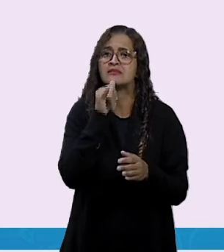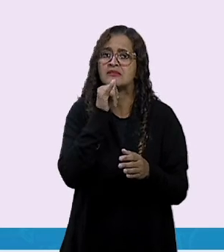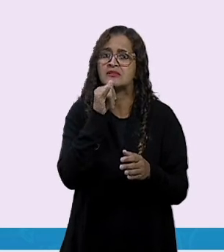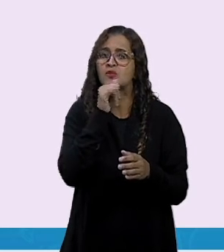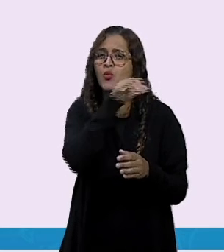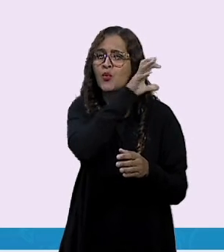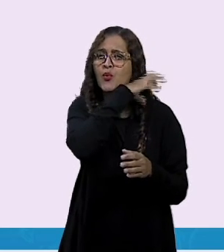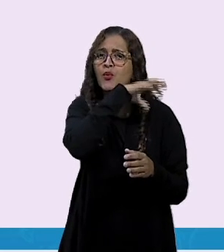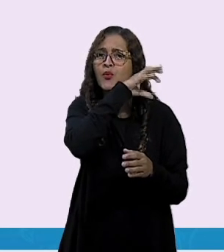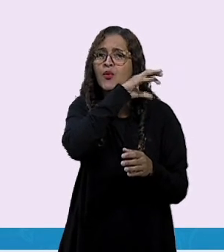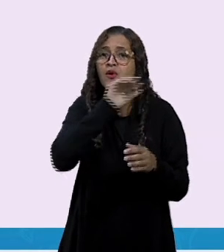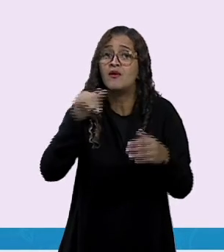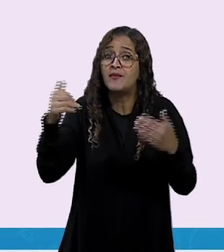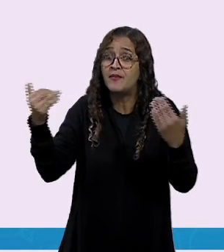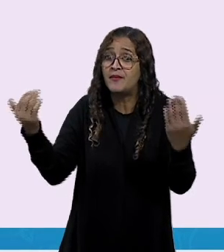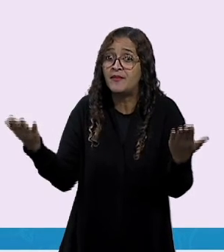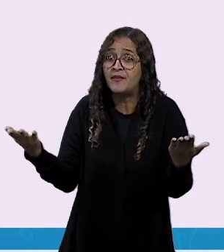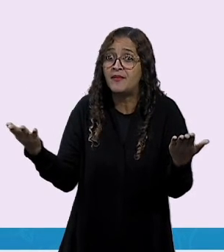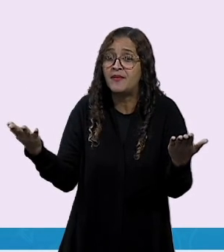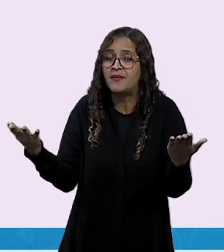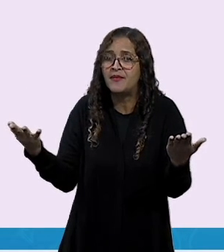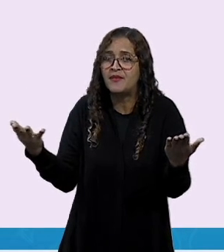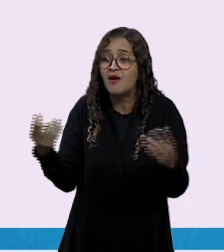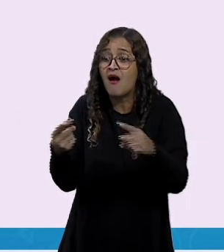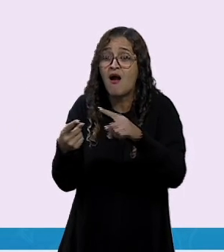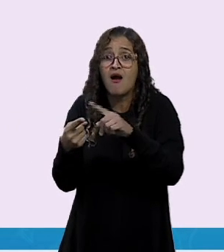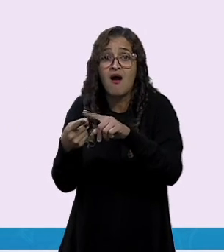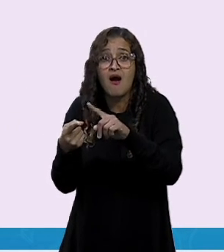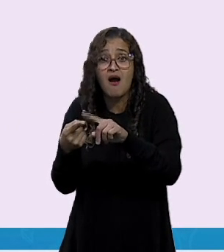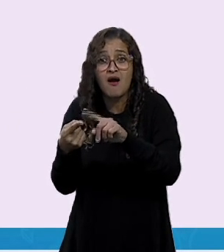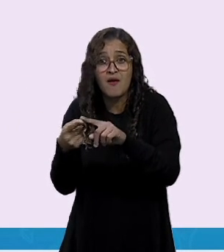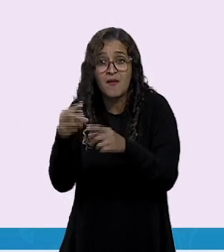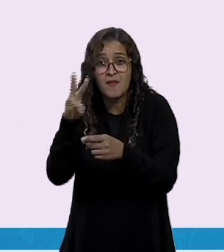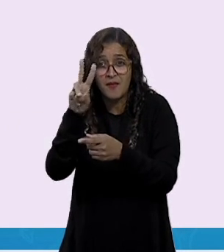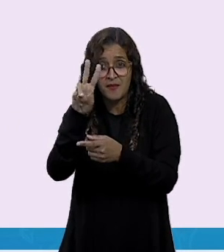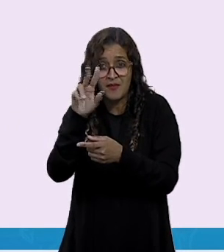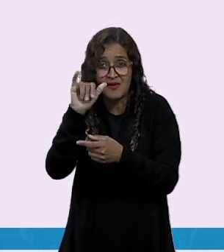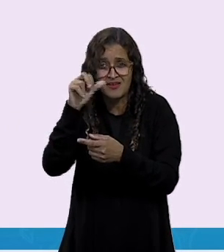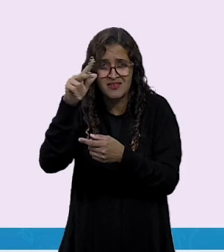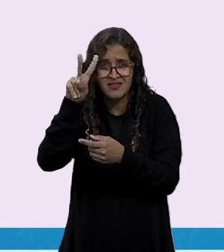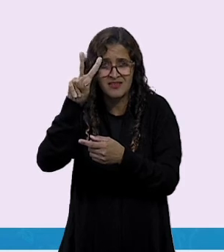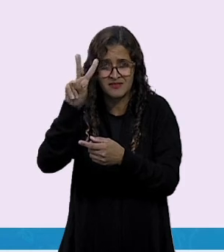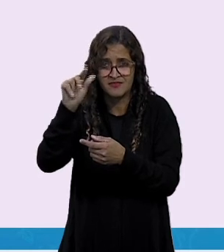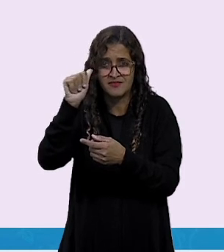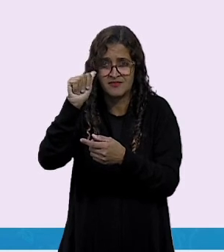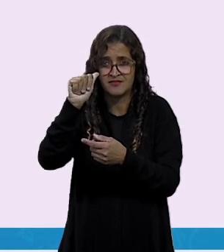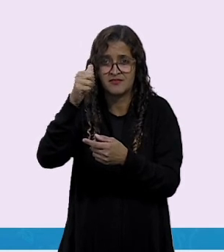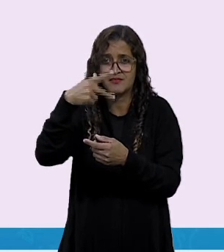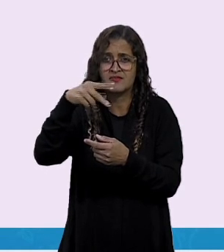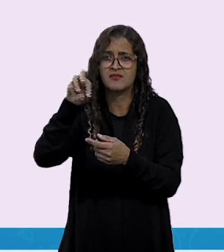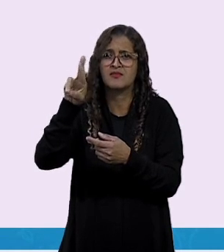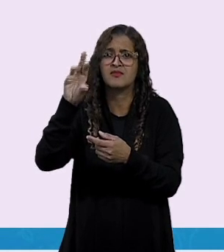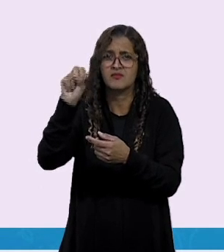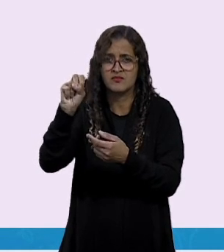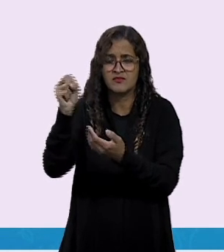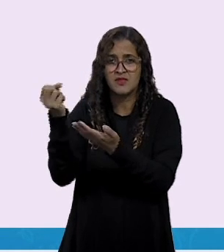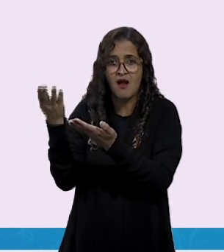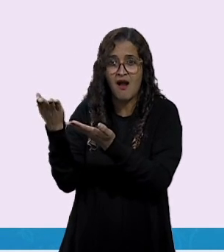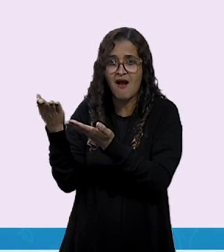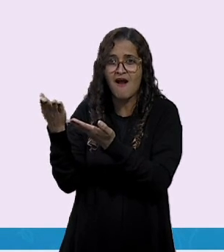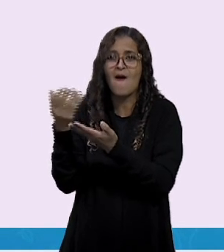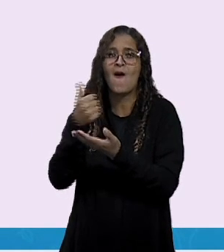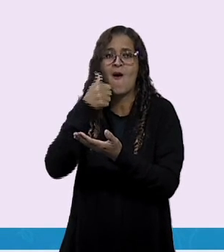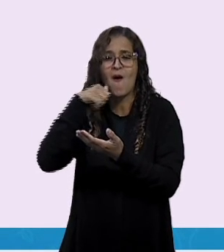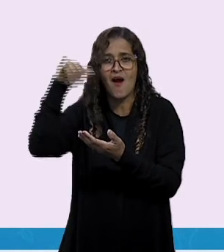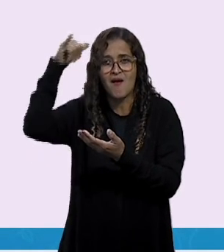São os animais que o bebê cresce, né? Que o filhote cresce e se desenvolve no útero, dentro da barriga da mamãe. Olha os exemplos.